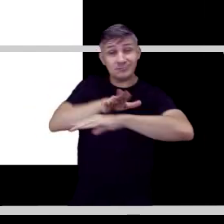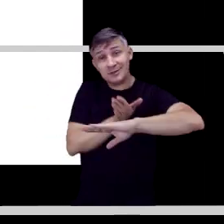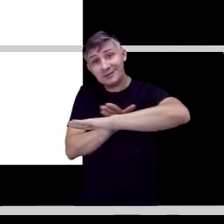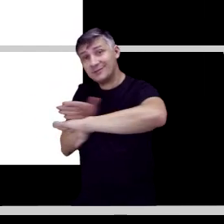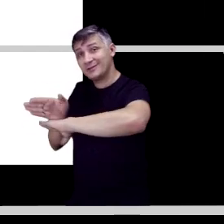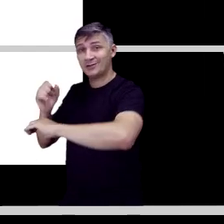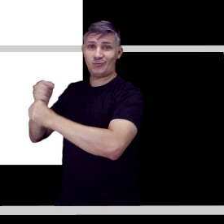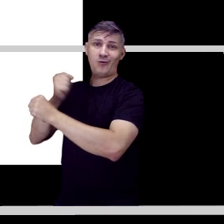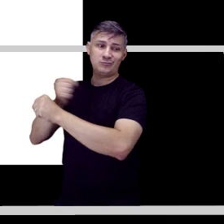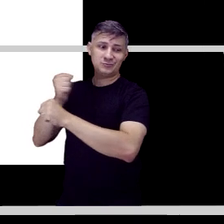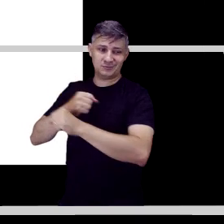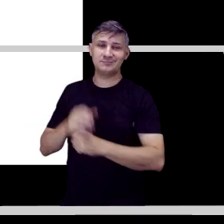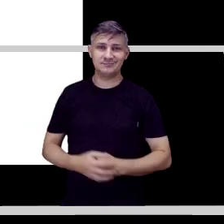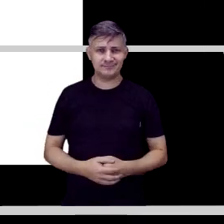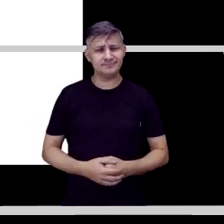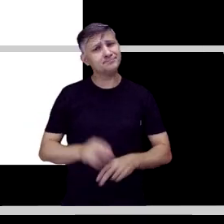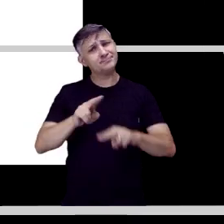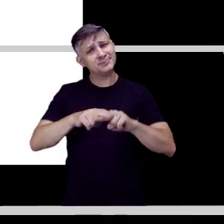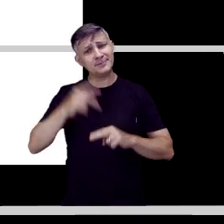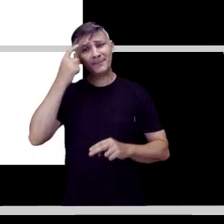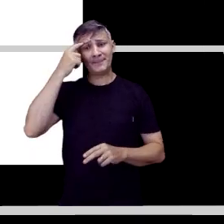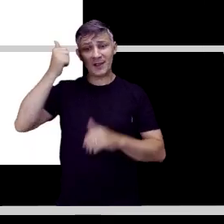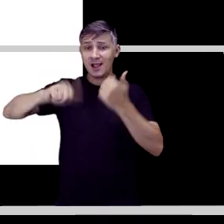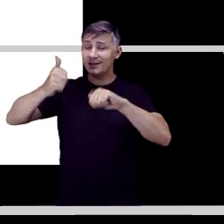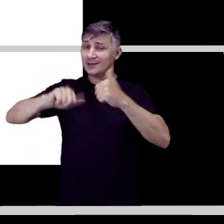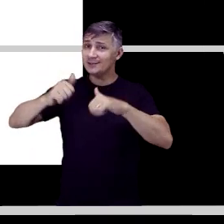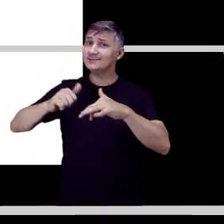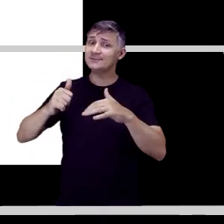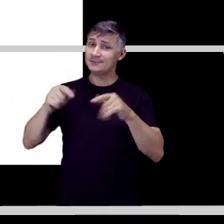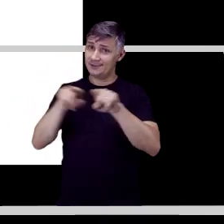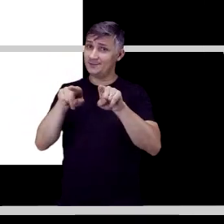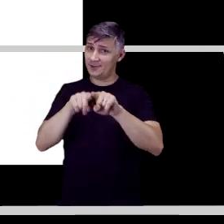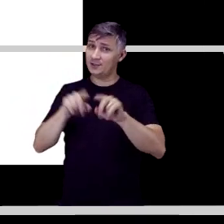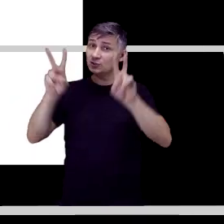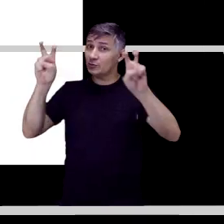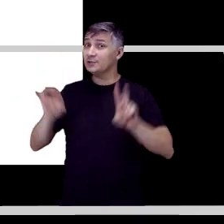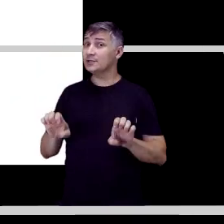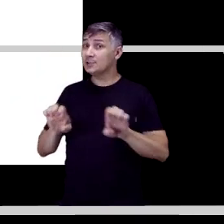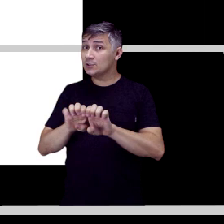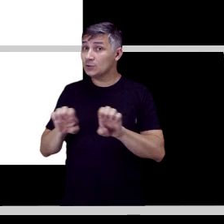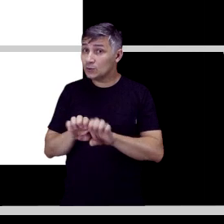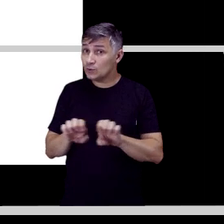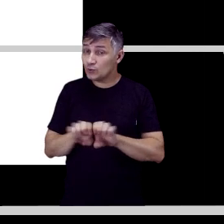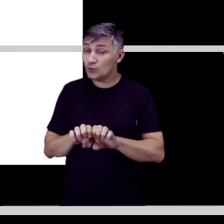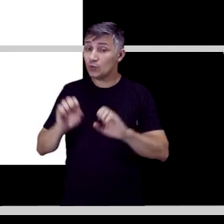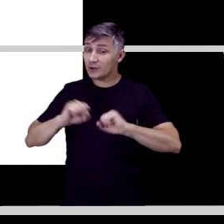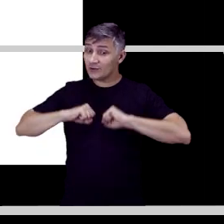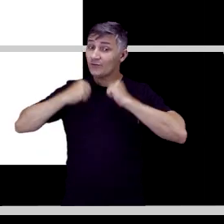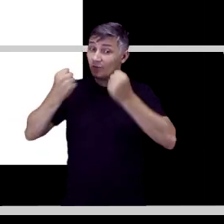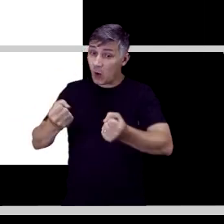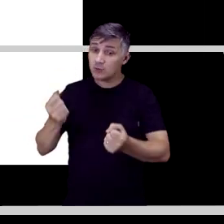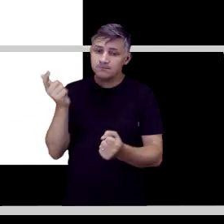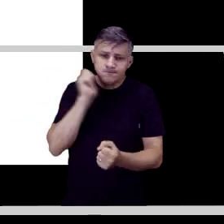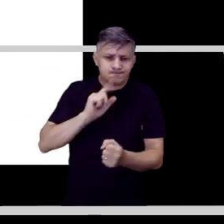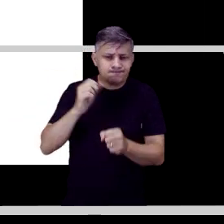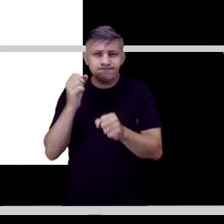nessa edificação. Para isso, a gente faz essa análise, então, inclusive da estrutura, né, dos esforços estruturais para